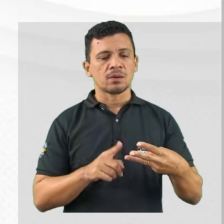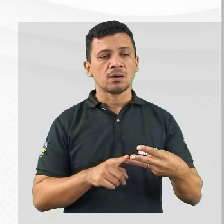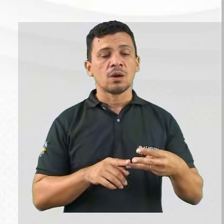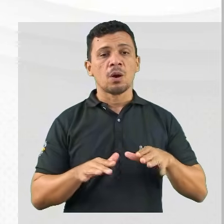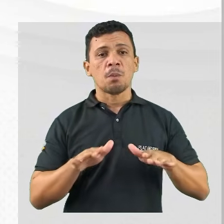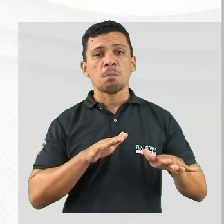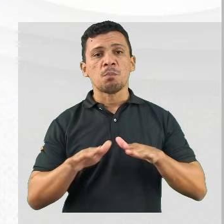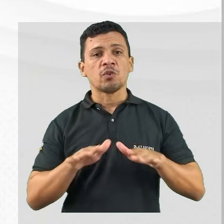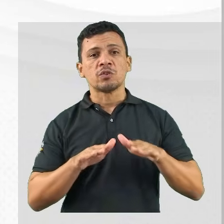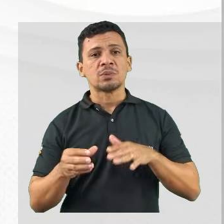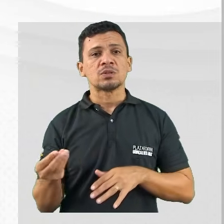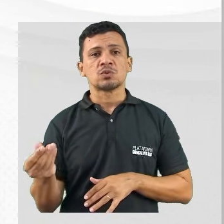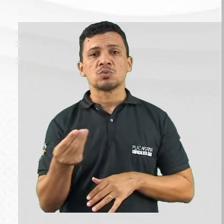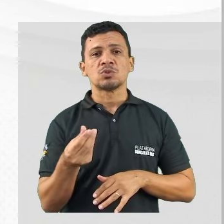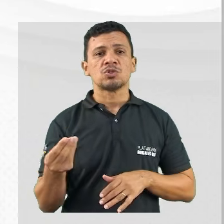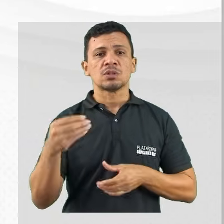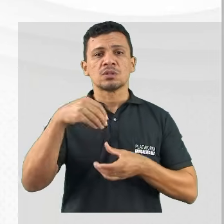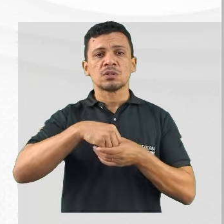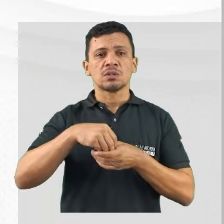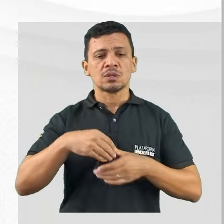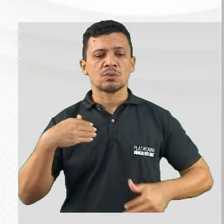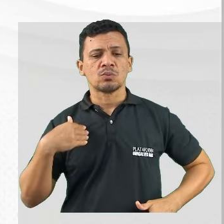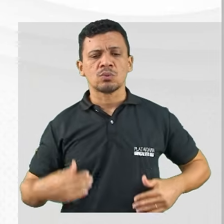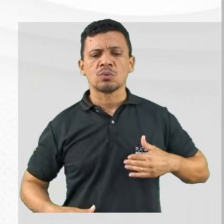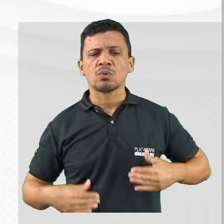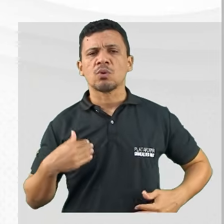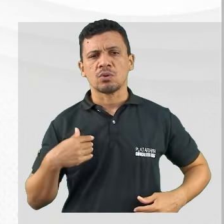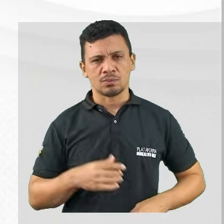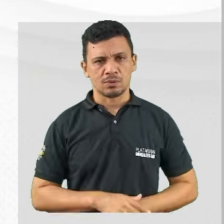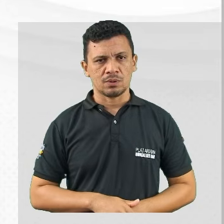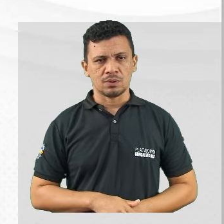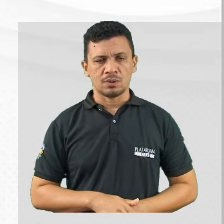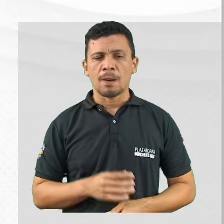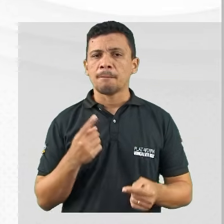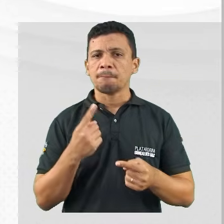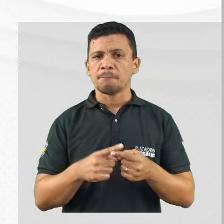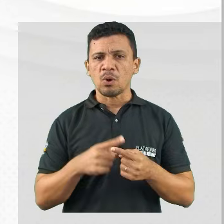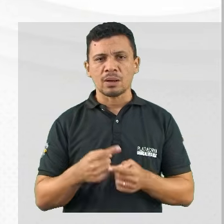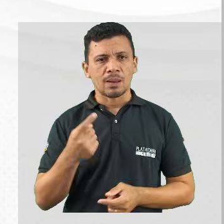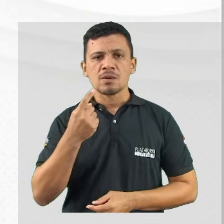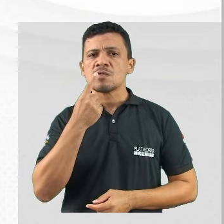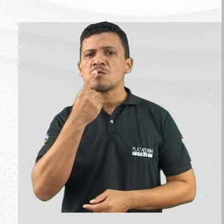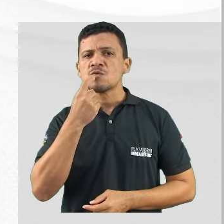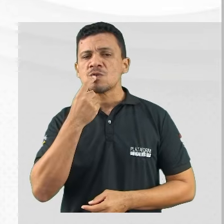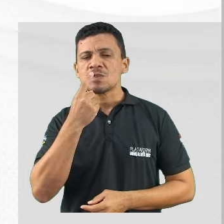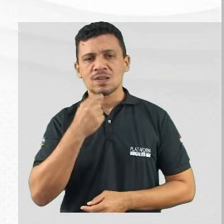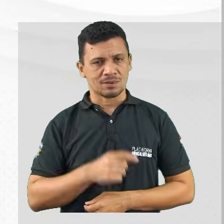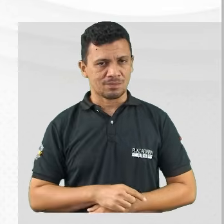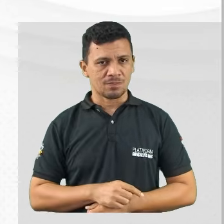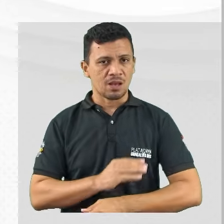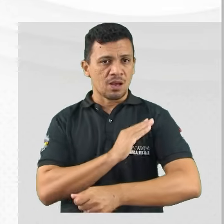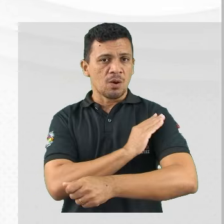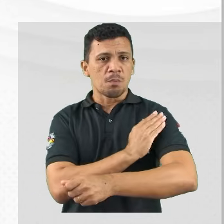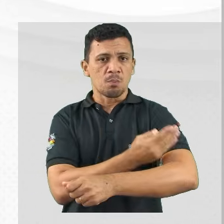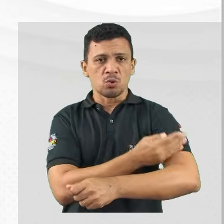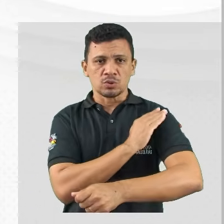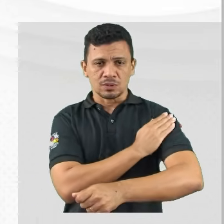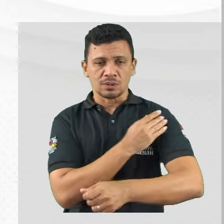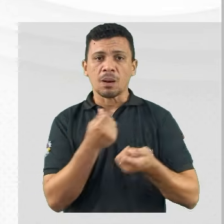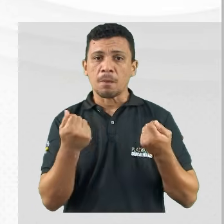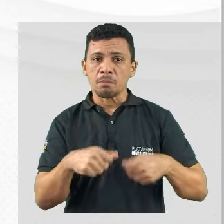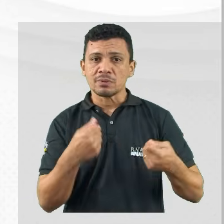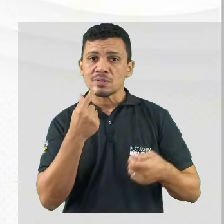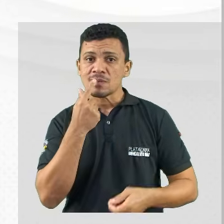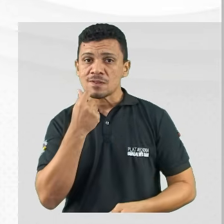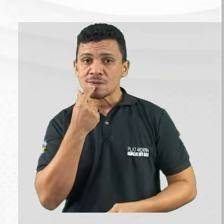Movimentação de substâncias dentro do corpo, porque vamos pensar no sangue, se tem uma musculatura que está precisando de sangue,